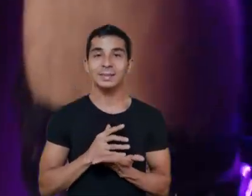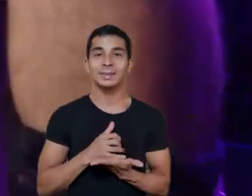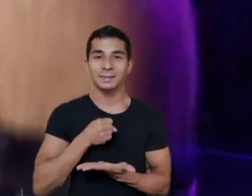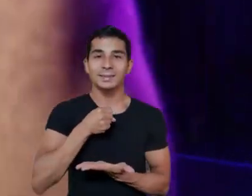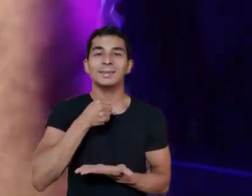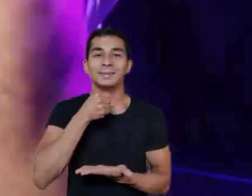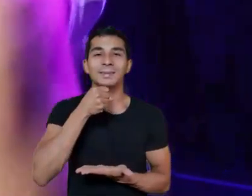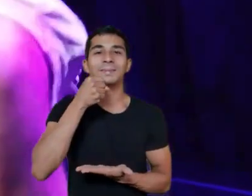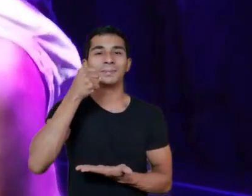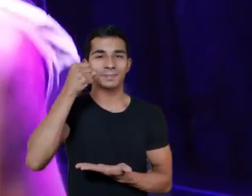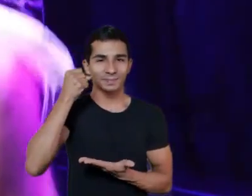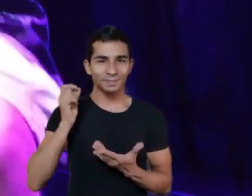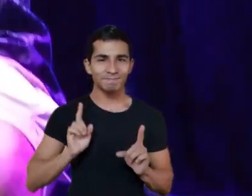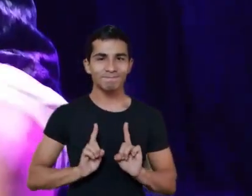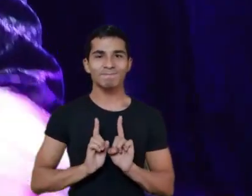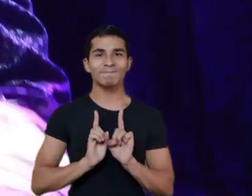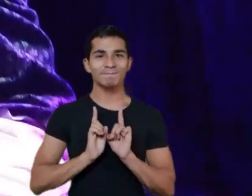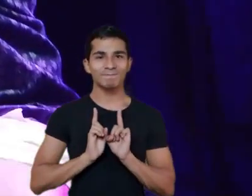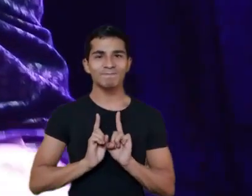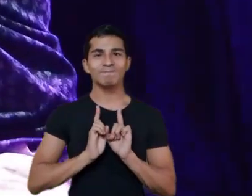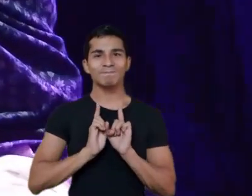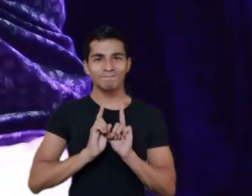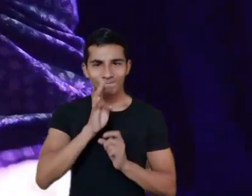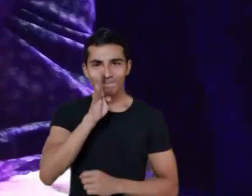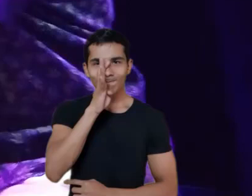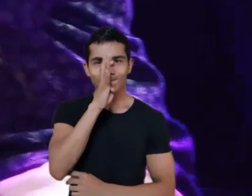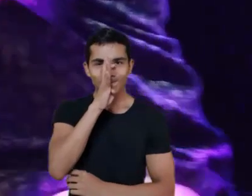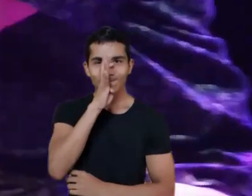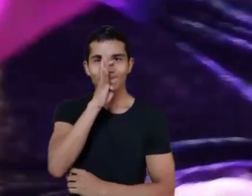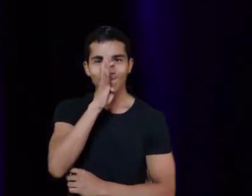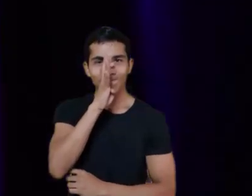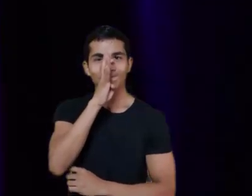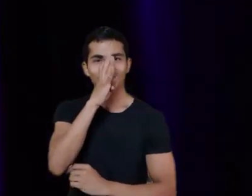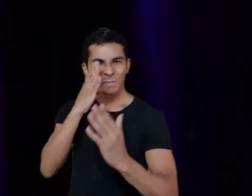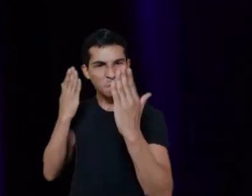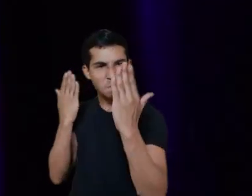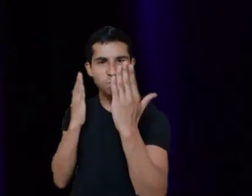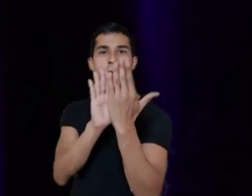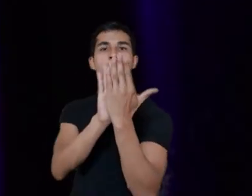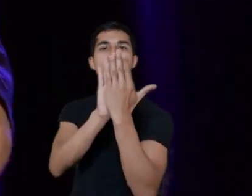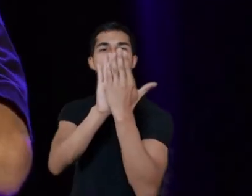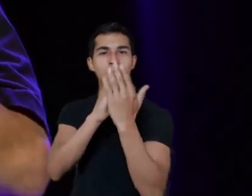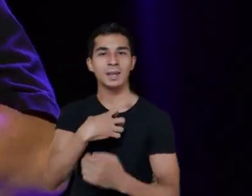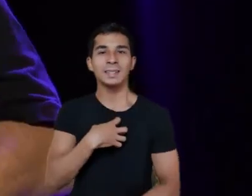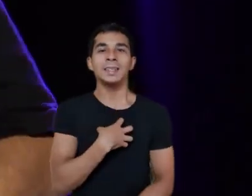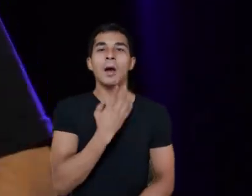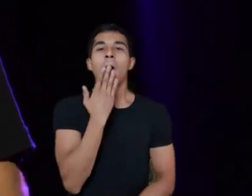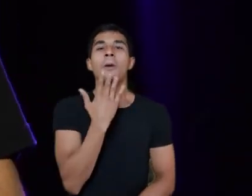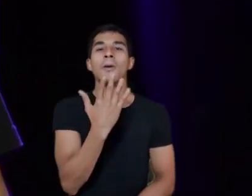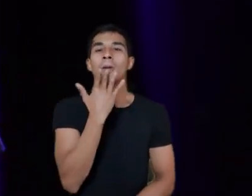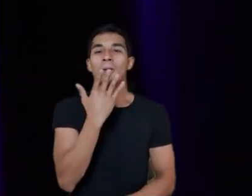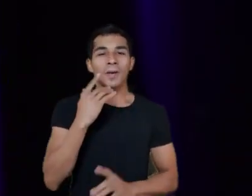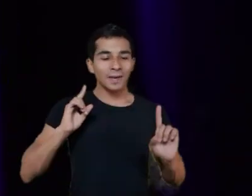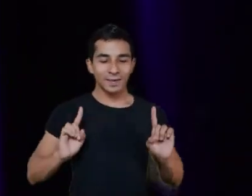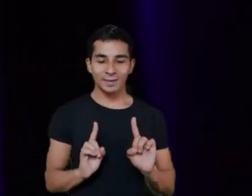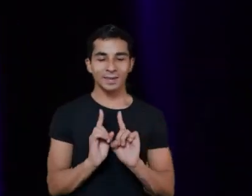Que nós enfeitaremos nossos corpos com cores maiores